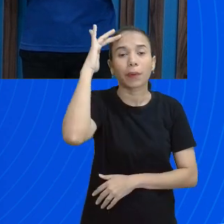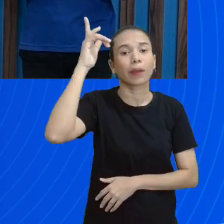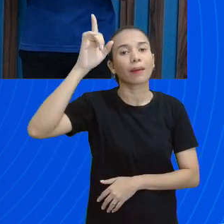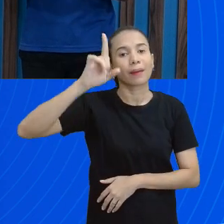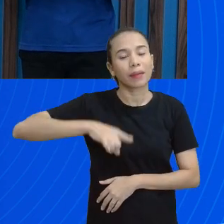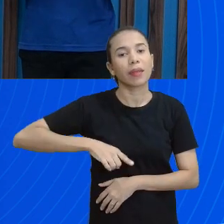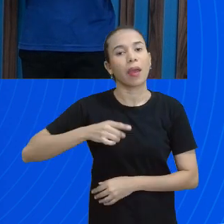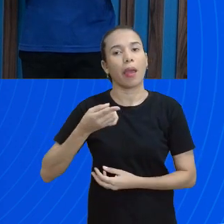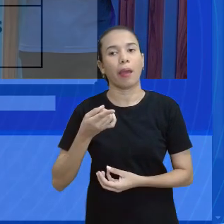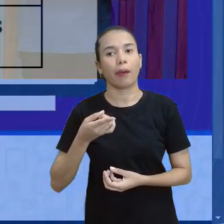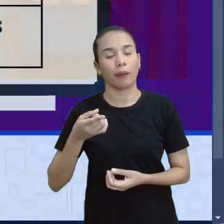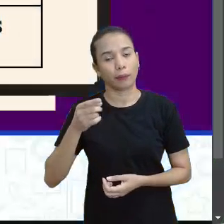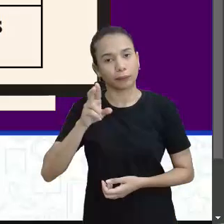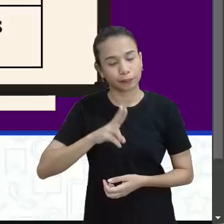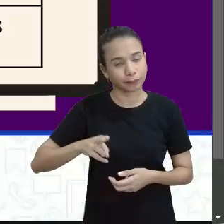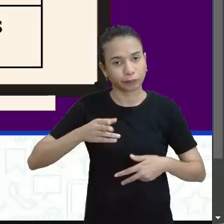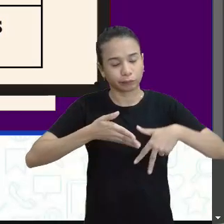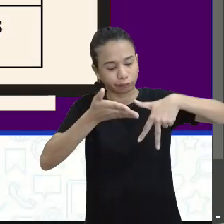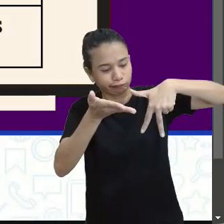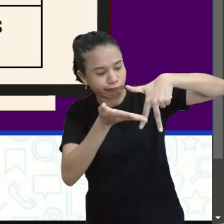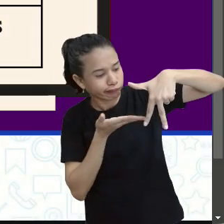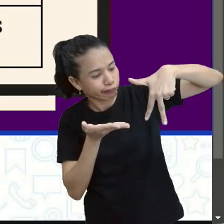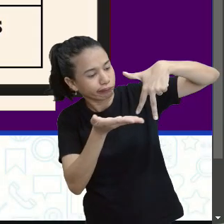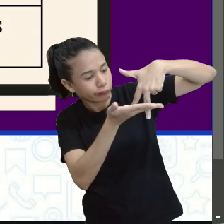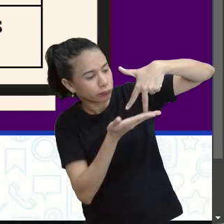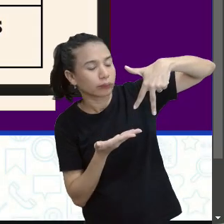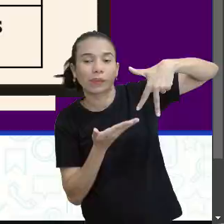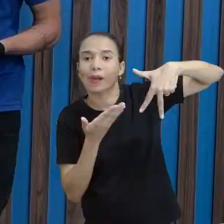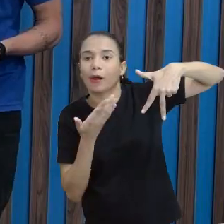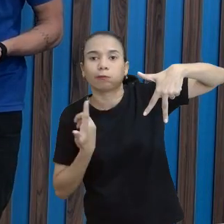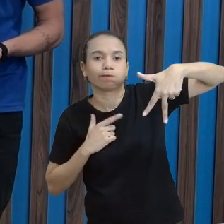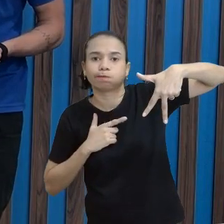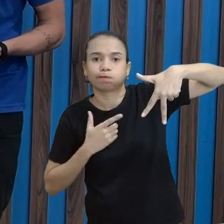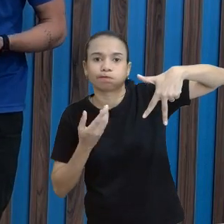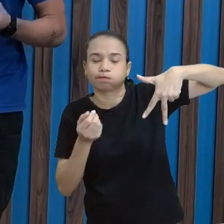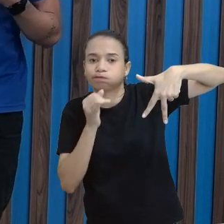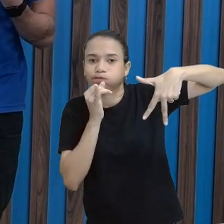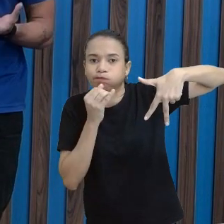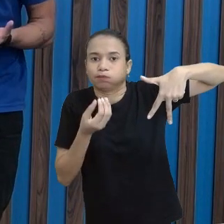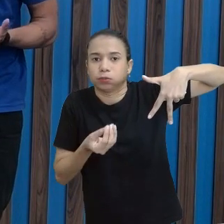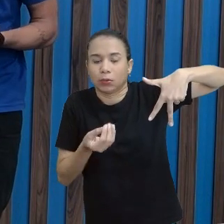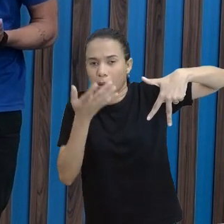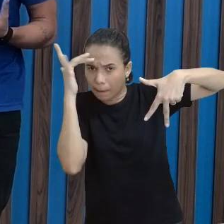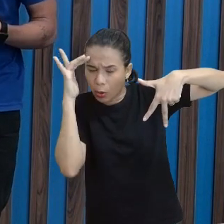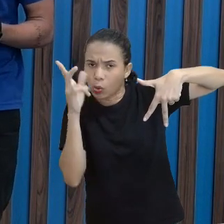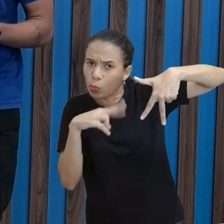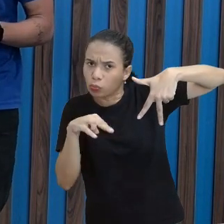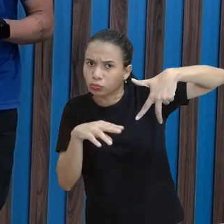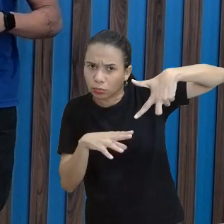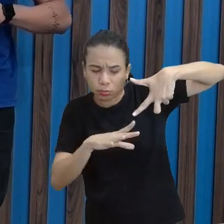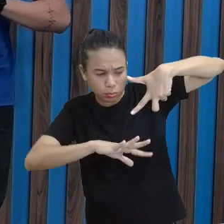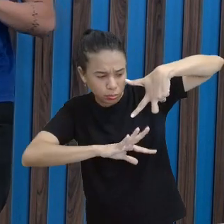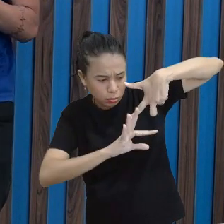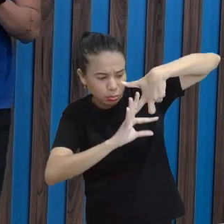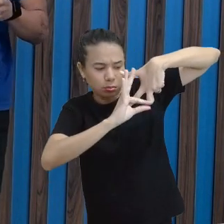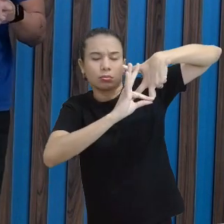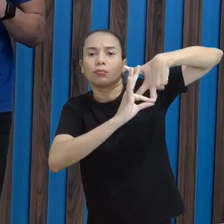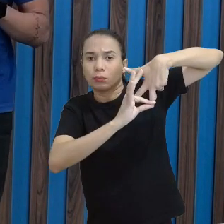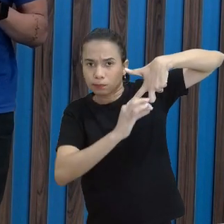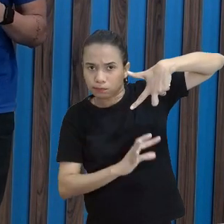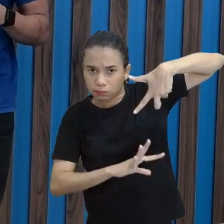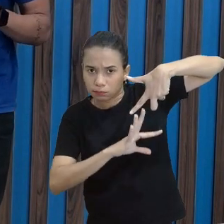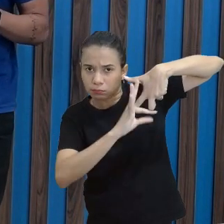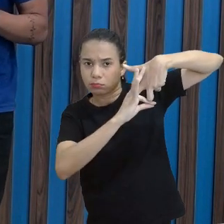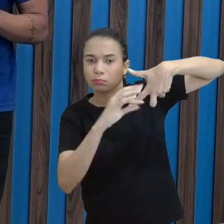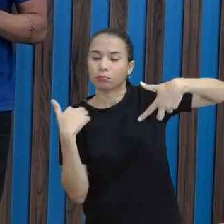são pessoas com membros amputados e que não possuem próteses, né? E algumas delas possuem. Então, a gente tem